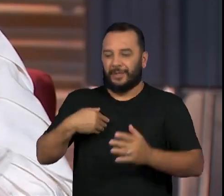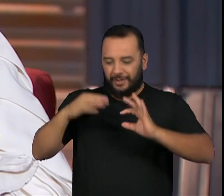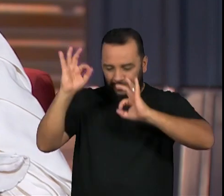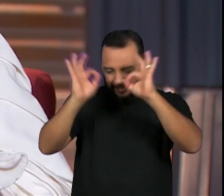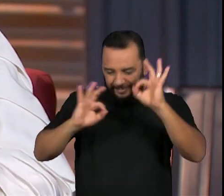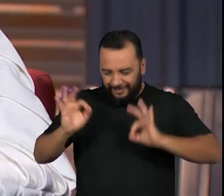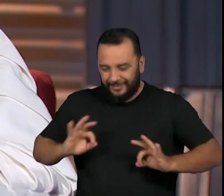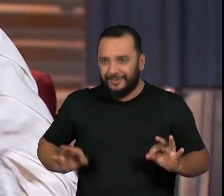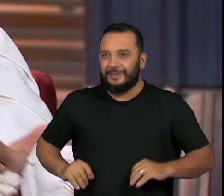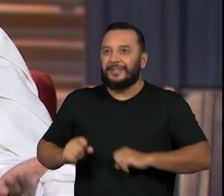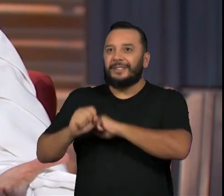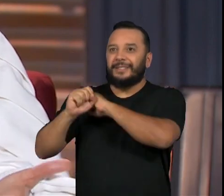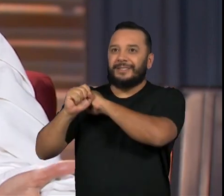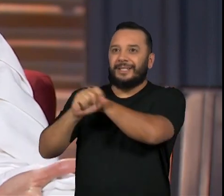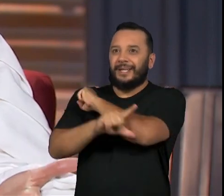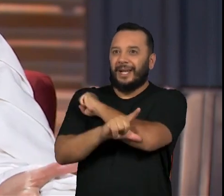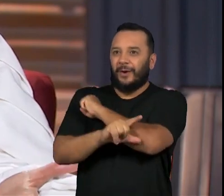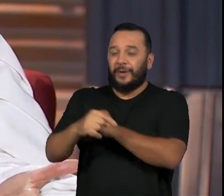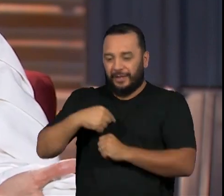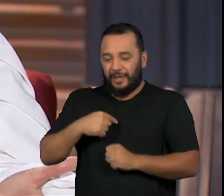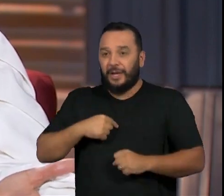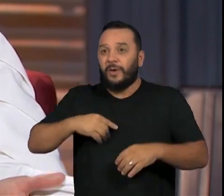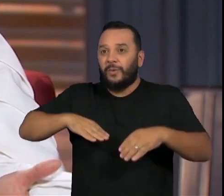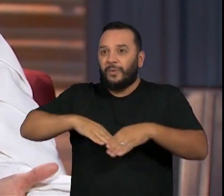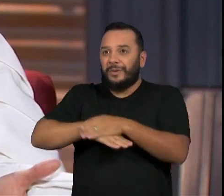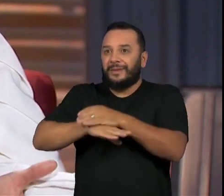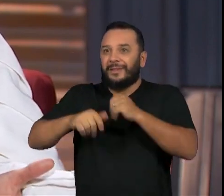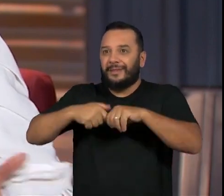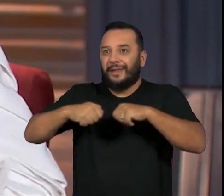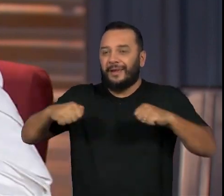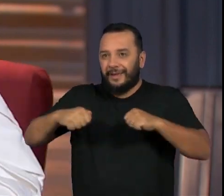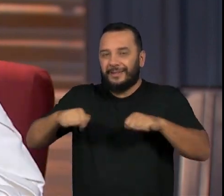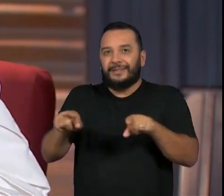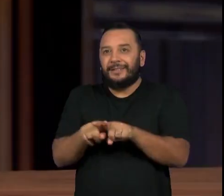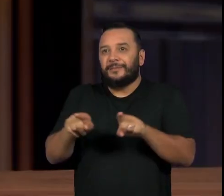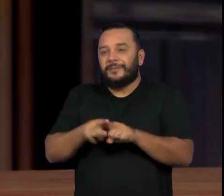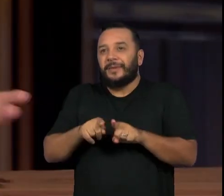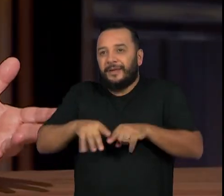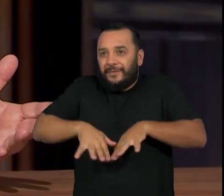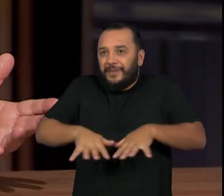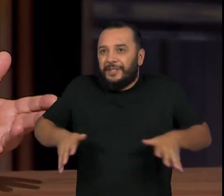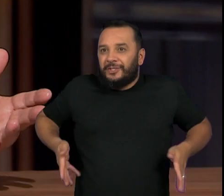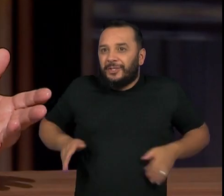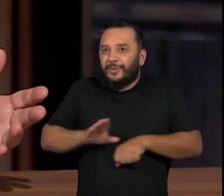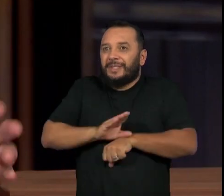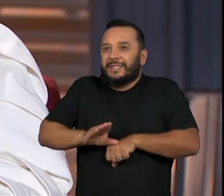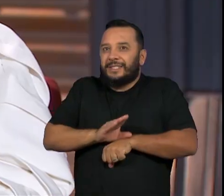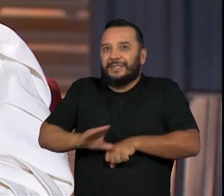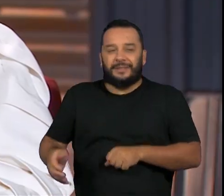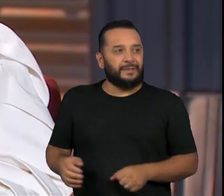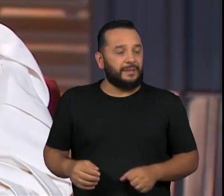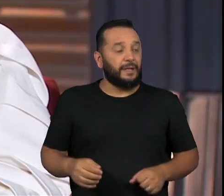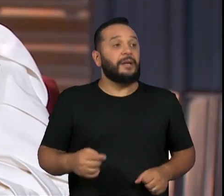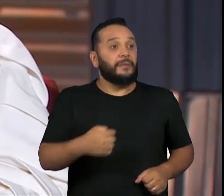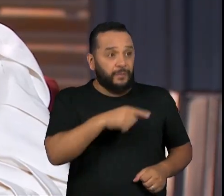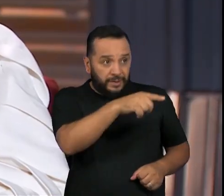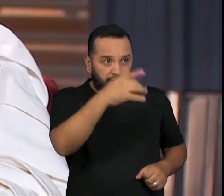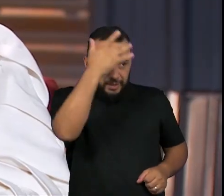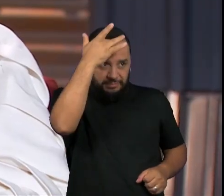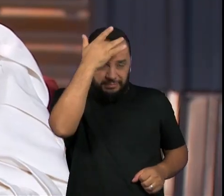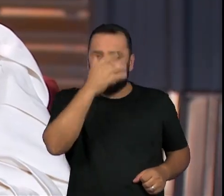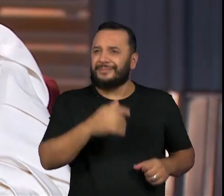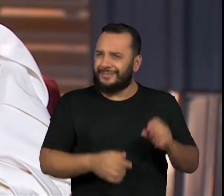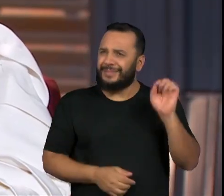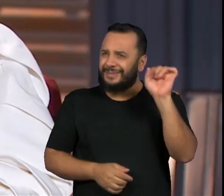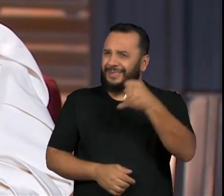com um tênis e um vestido cinza de malha? Nossa, que ridícula. Você ficou constrangida? Fiquei. Inclusive, a gente fez